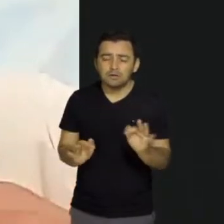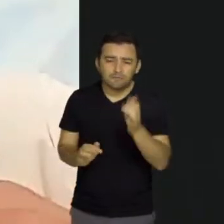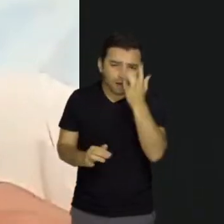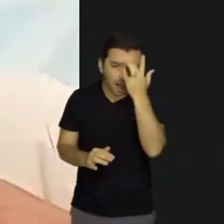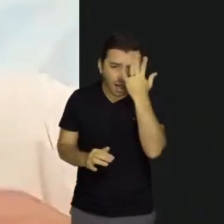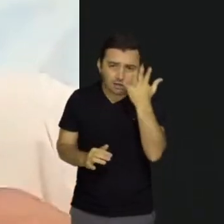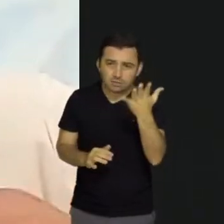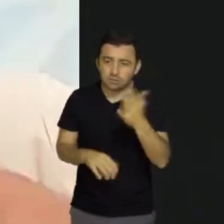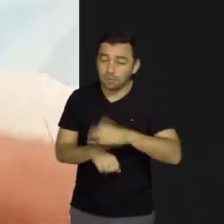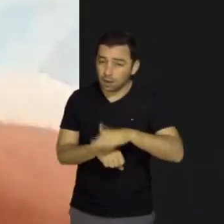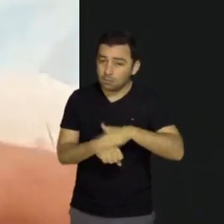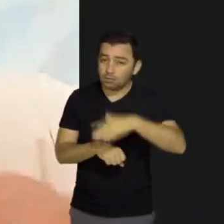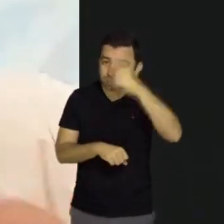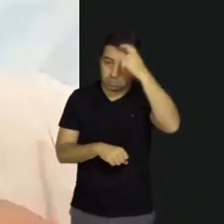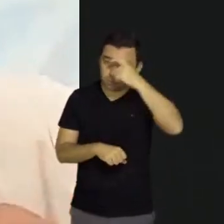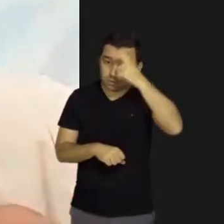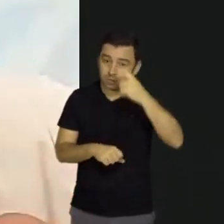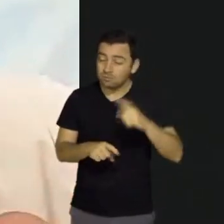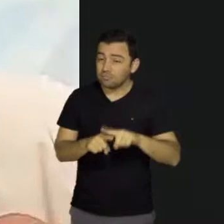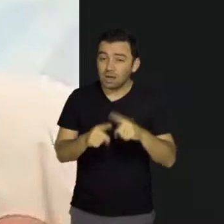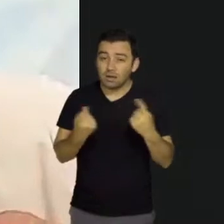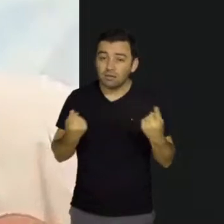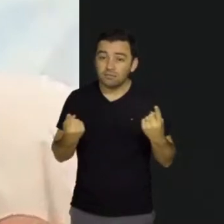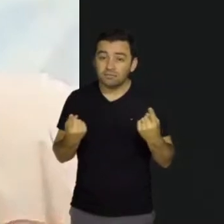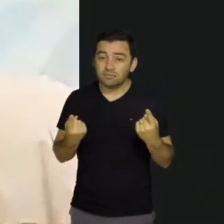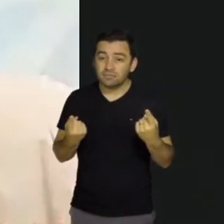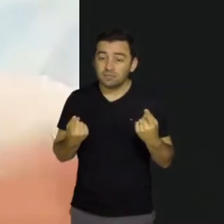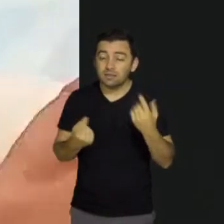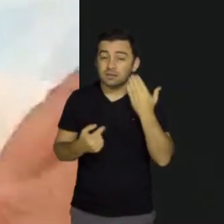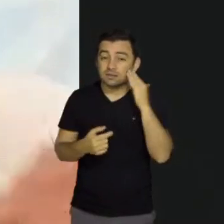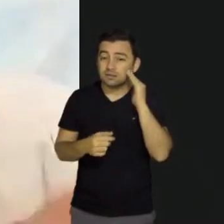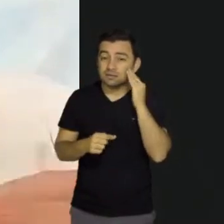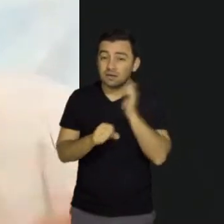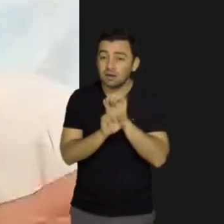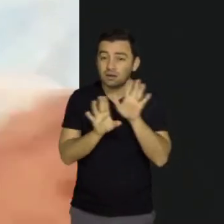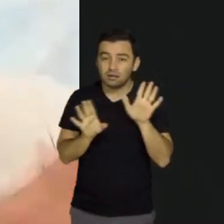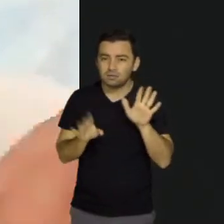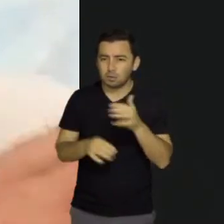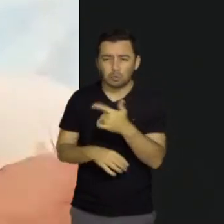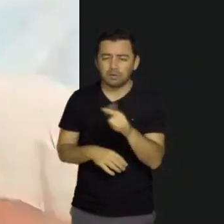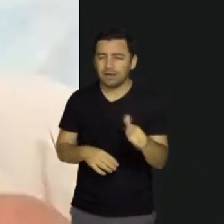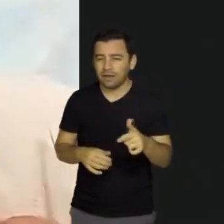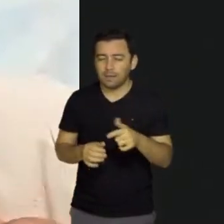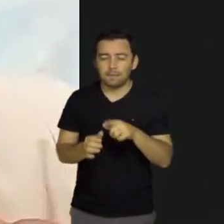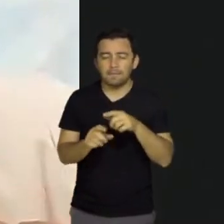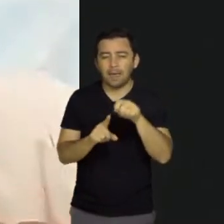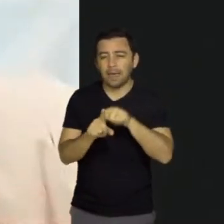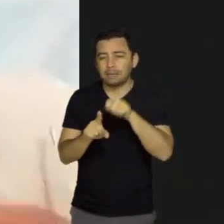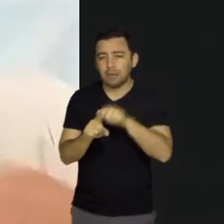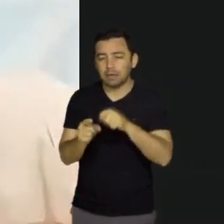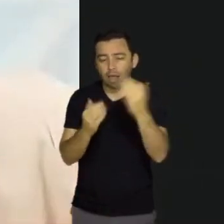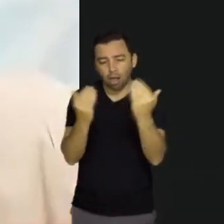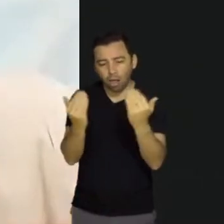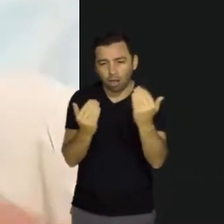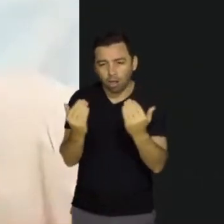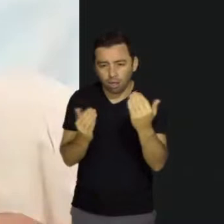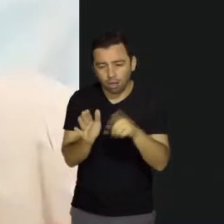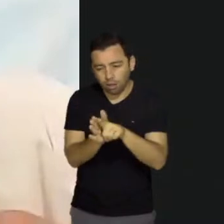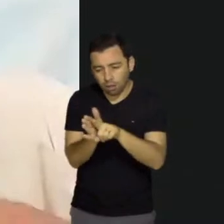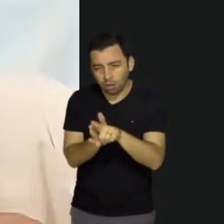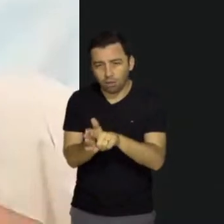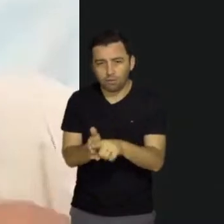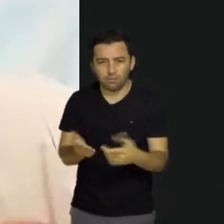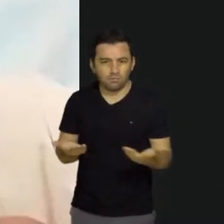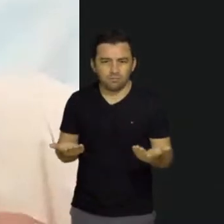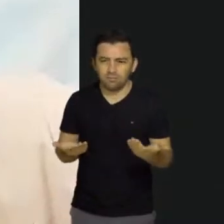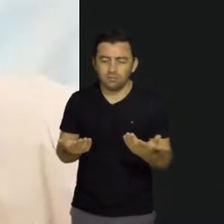deputado Maurício Scudillac, porém ele é de fácil compreensão, não exige que fique meses em vistas. Né? E esse problema ele é